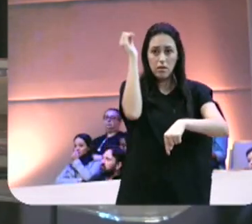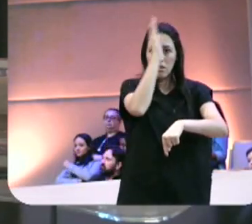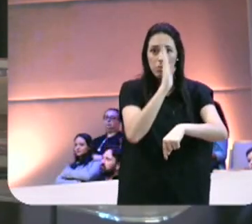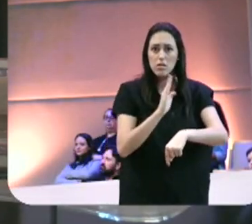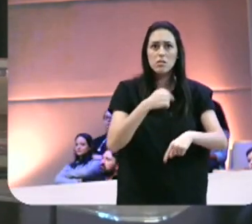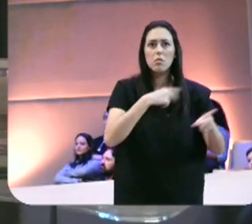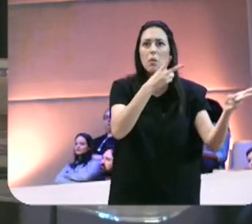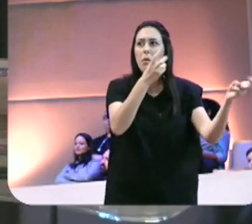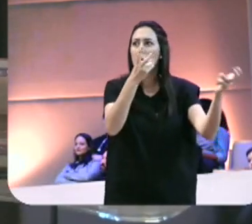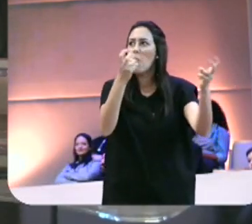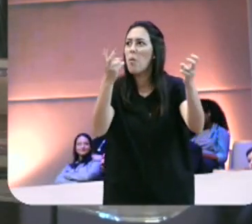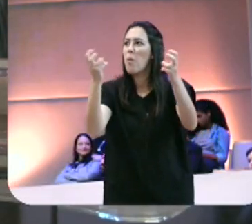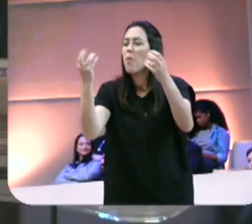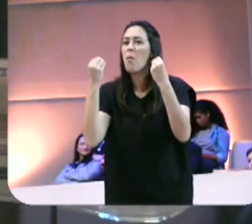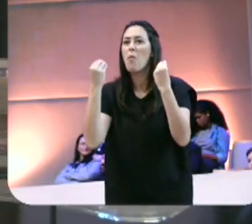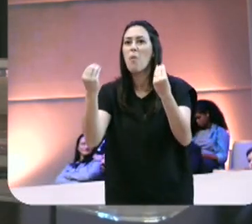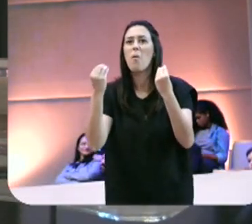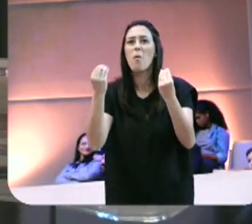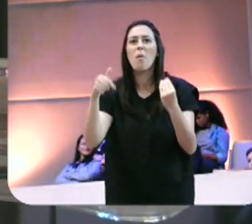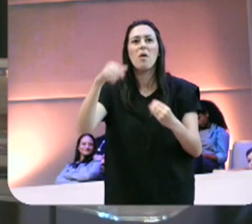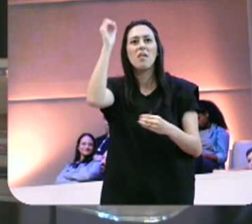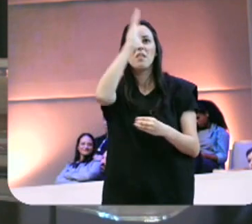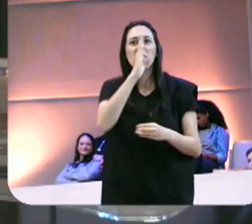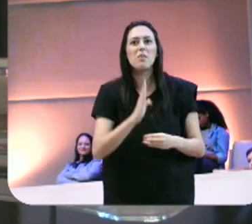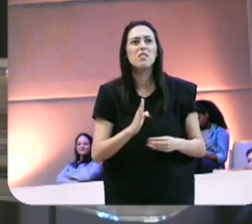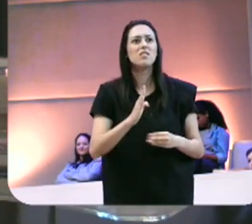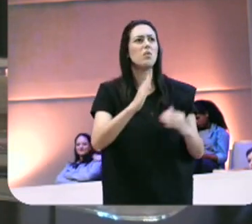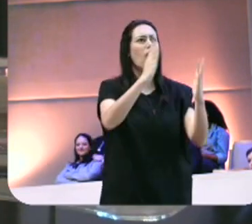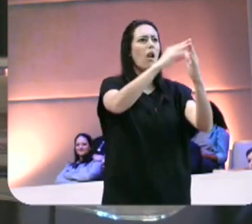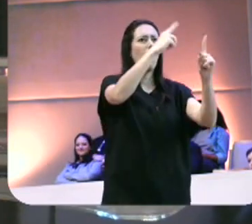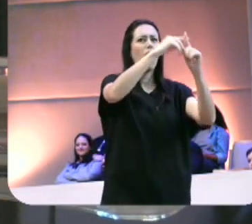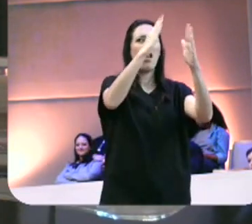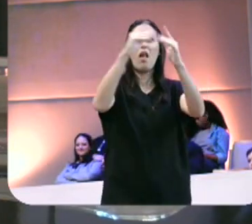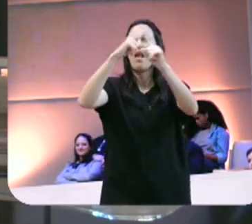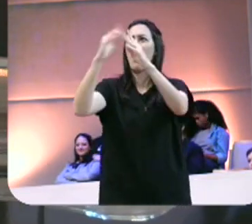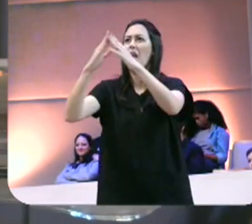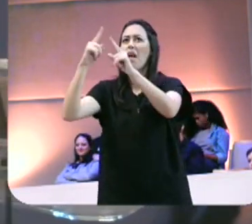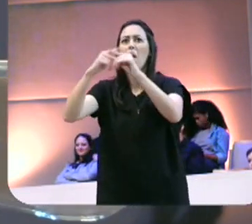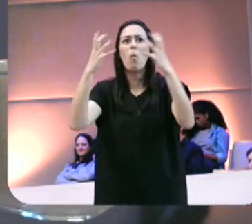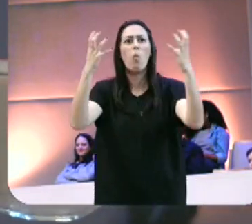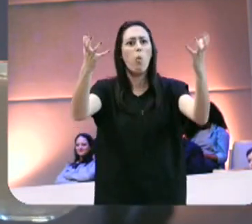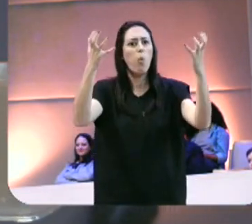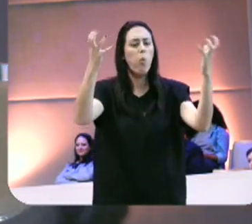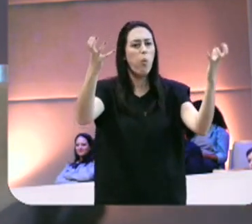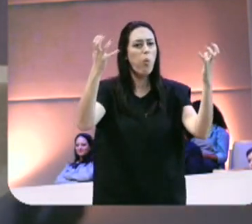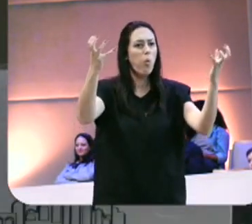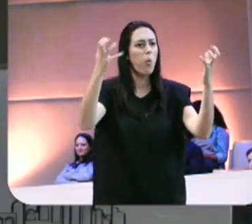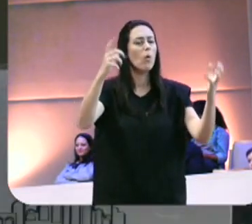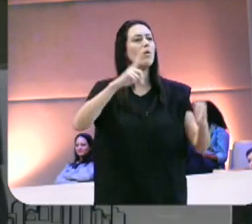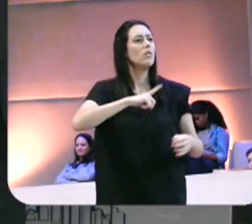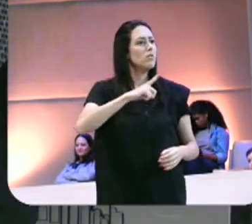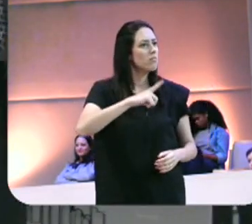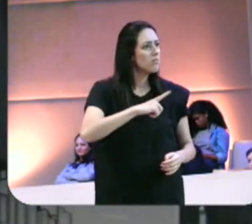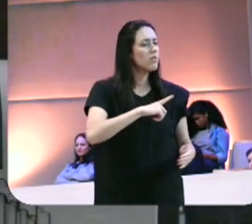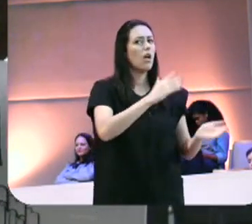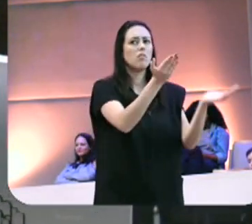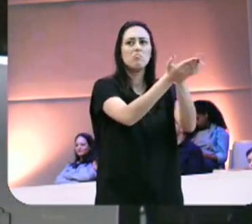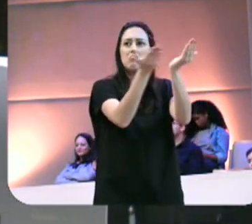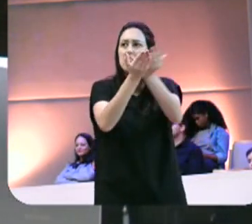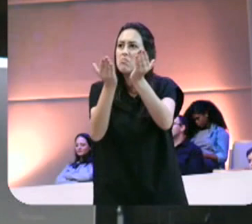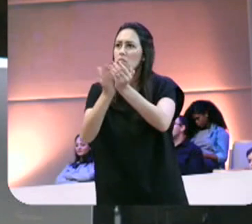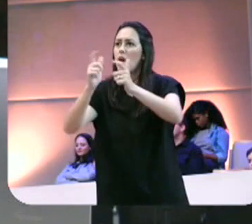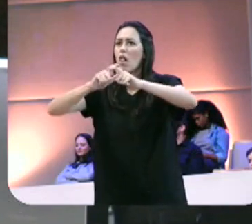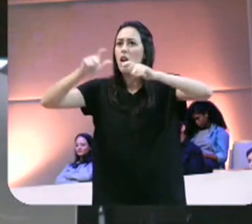e vejo que a cada esquina, em cada praça, em cada escritório, em cada momento do nosso dia, em cada oportunidade, nós